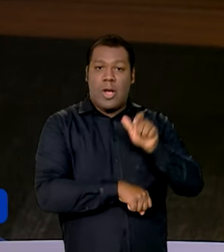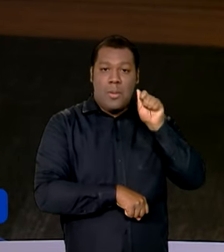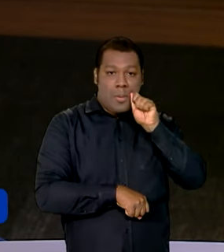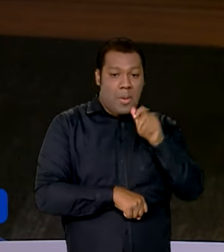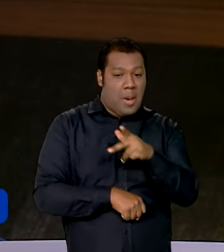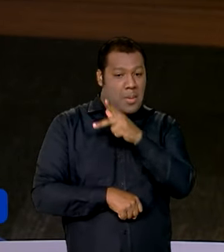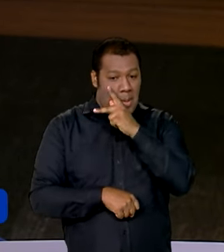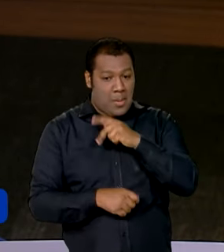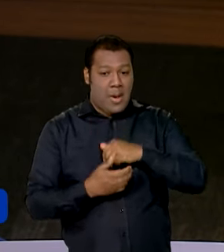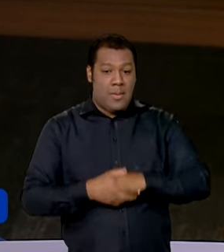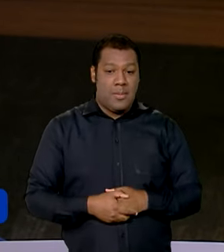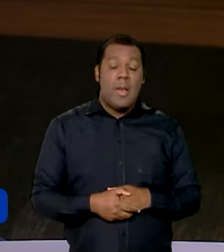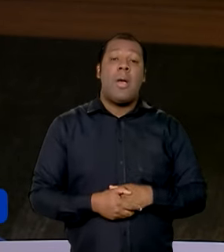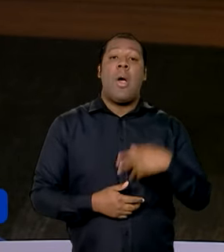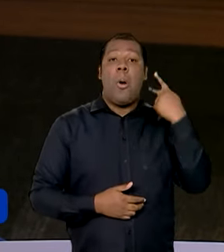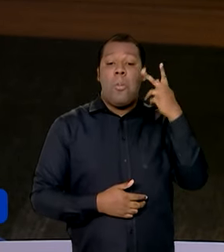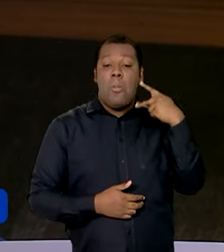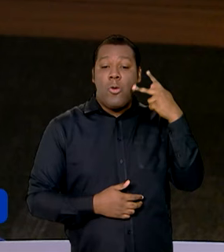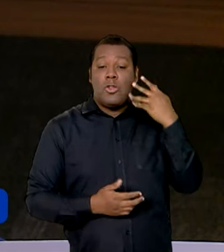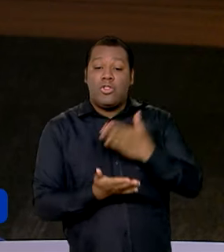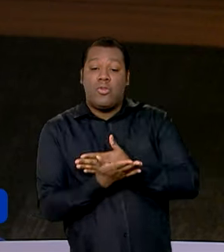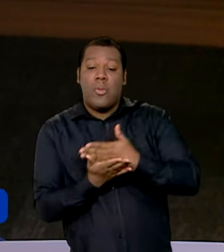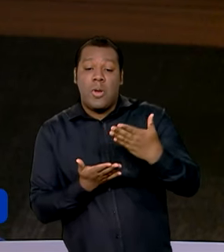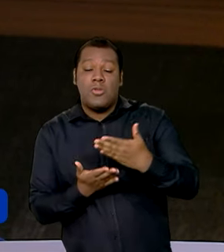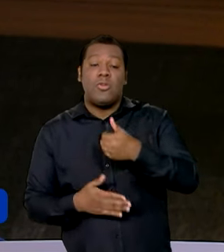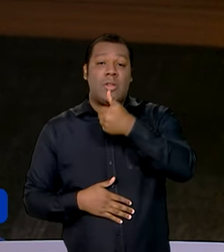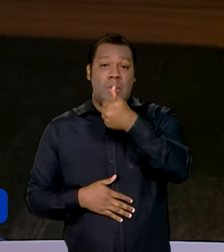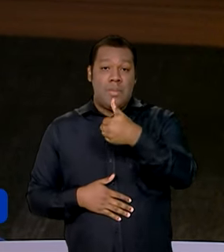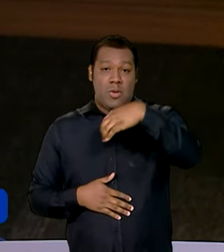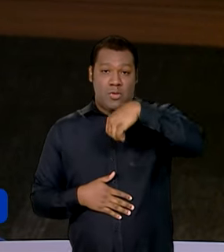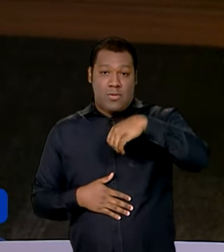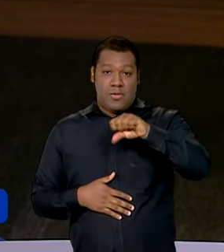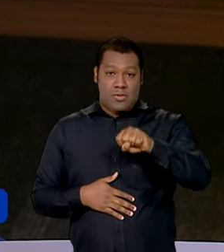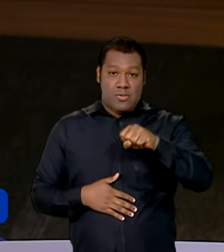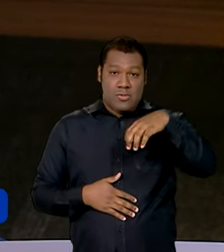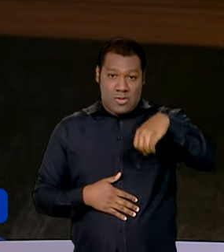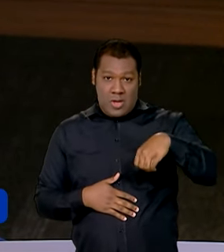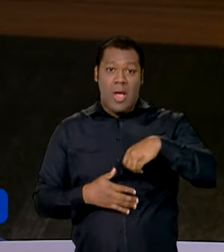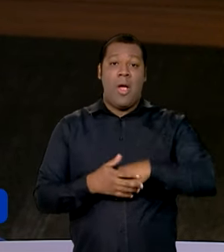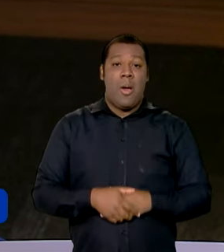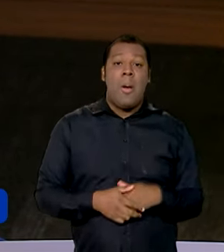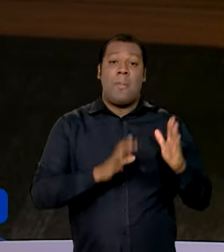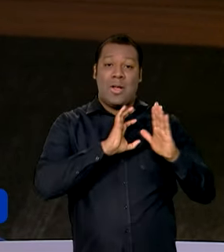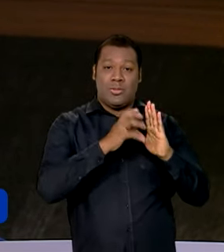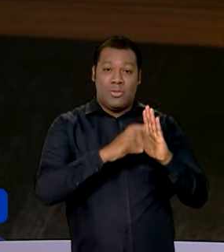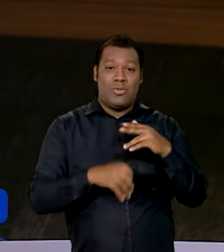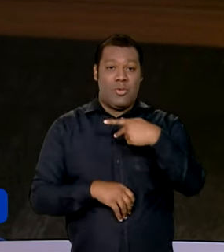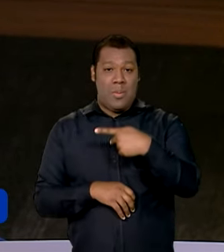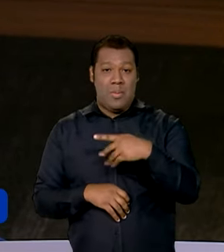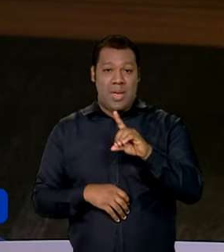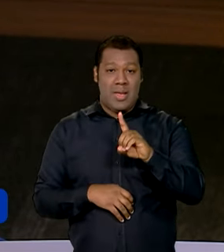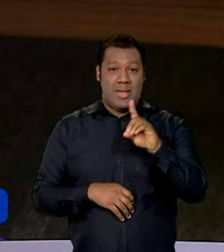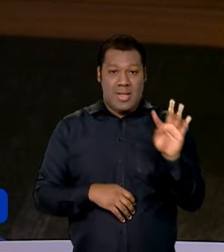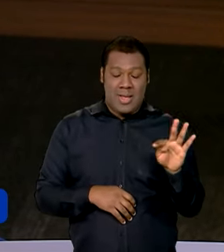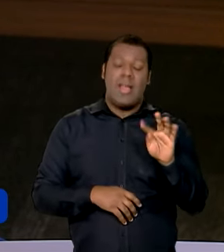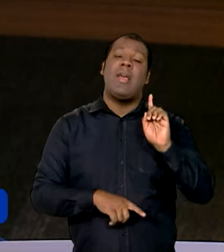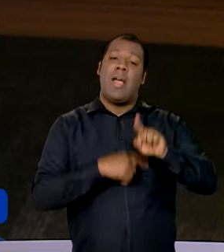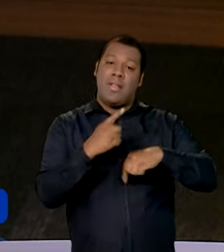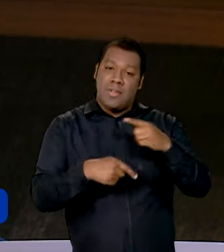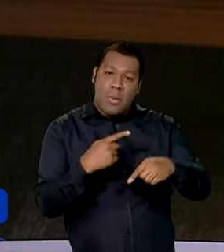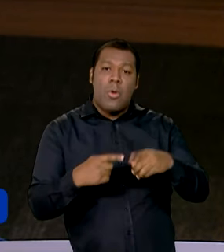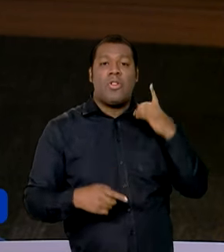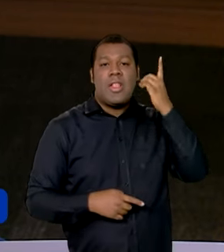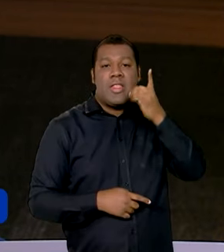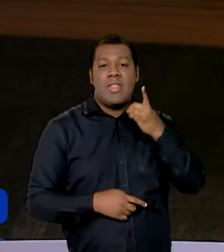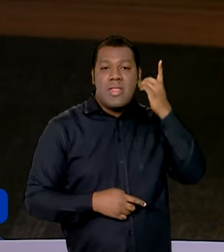1989 quando se filiou ao partido democrático trabalhista o PDT um ano depois foi deputado estadual